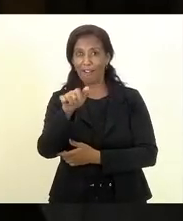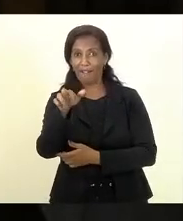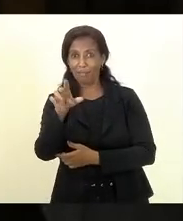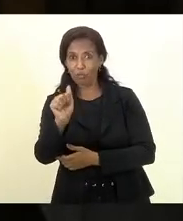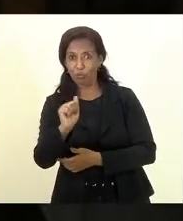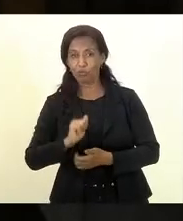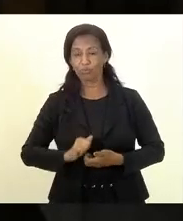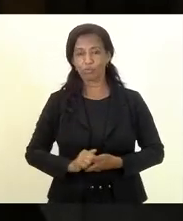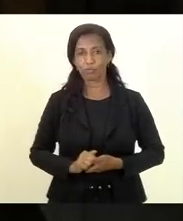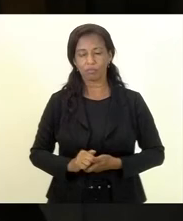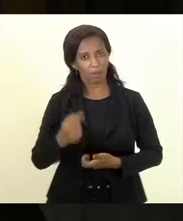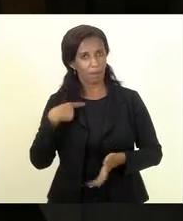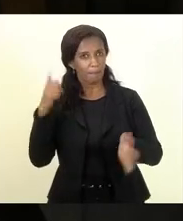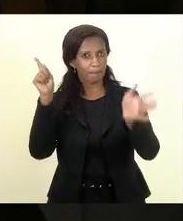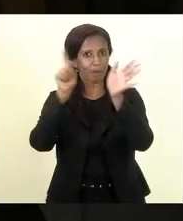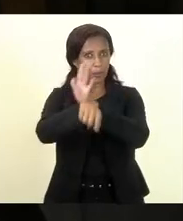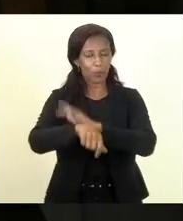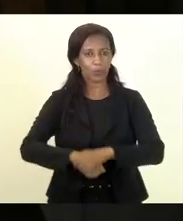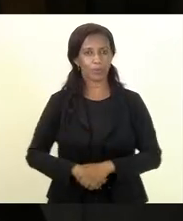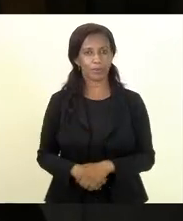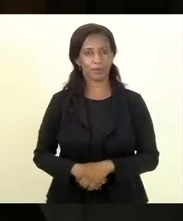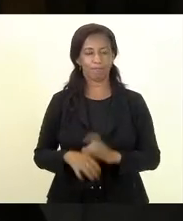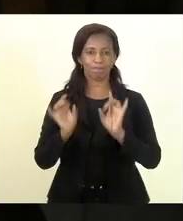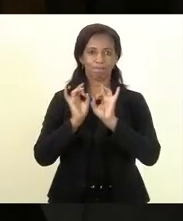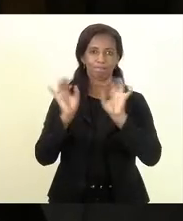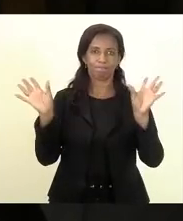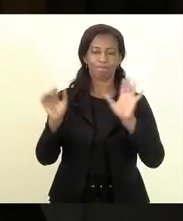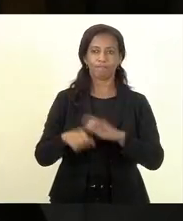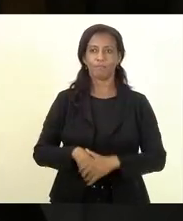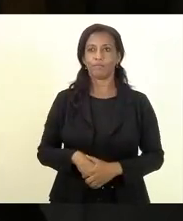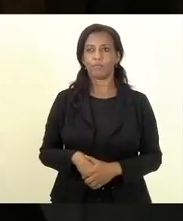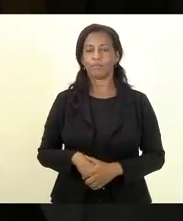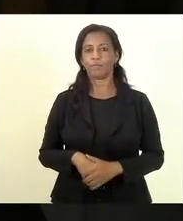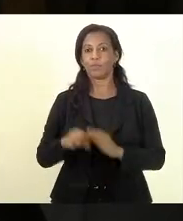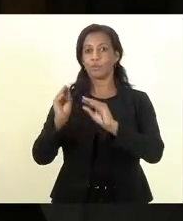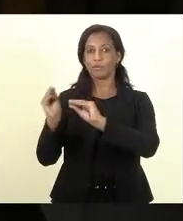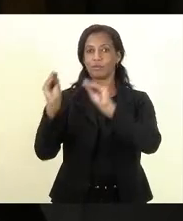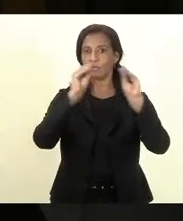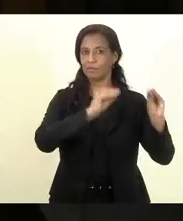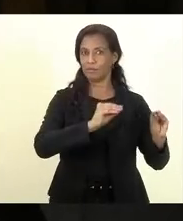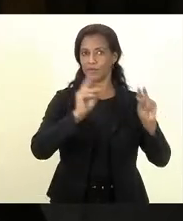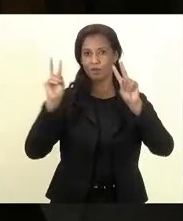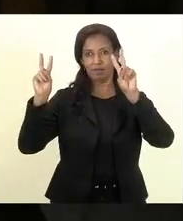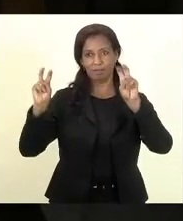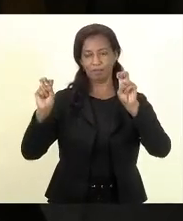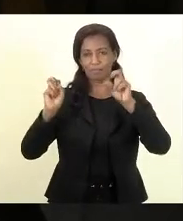Essa é a pergunta que eu deixo no ar. Mudando de assunto, presidente.